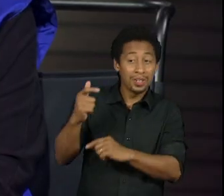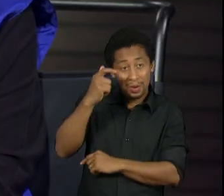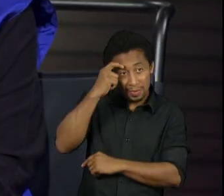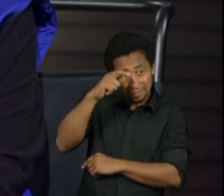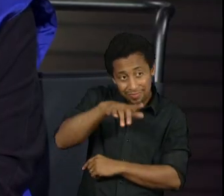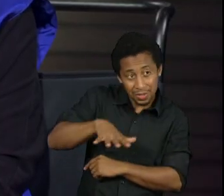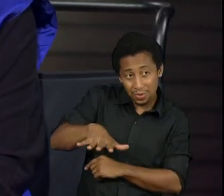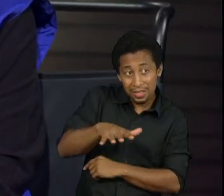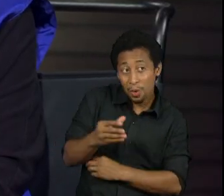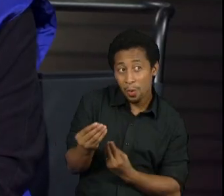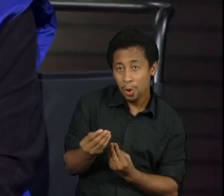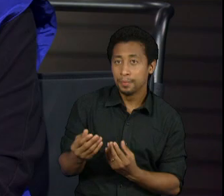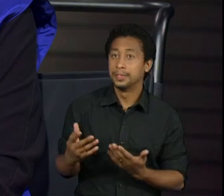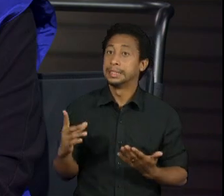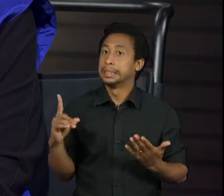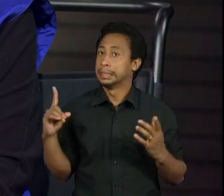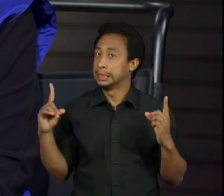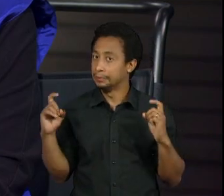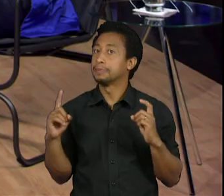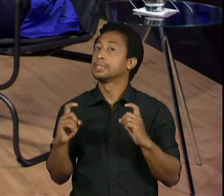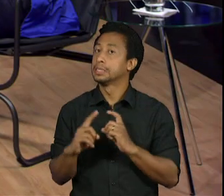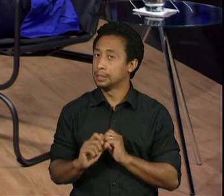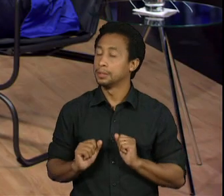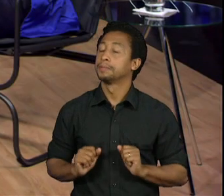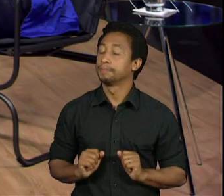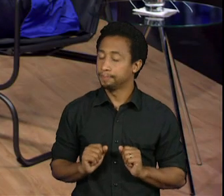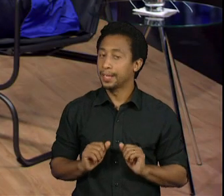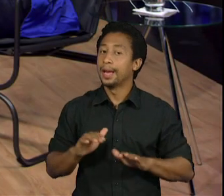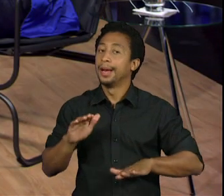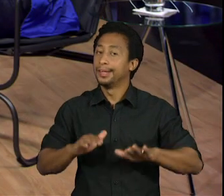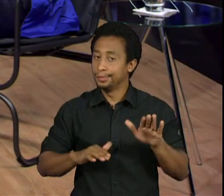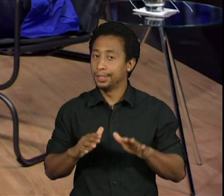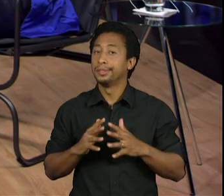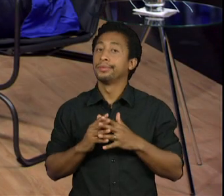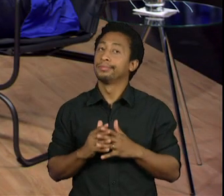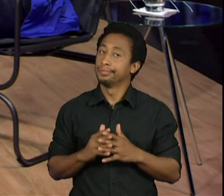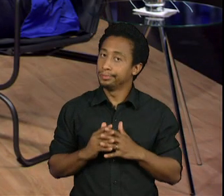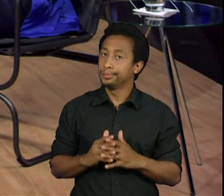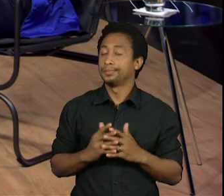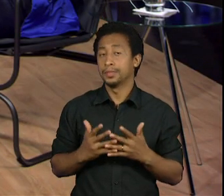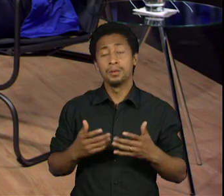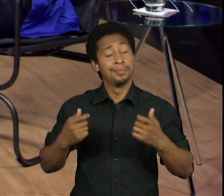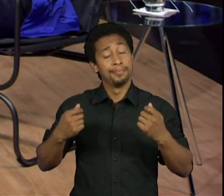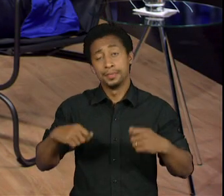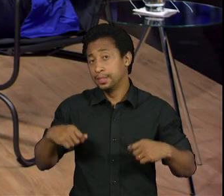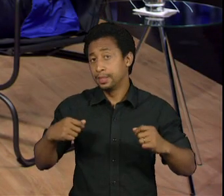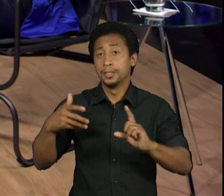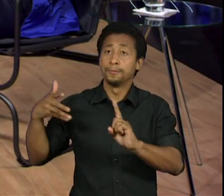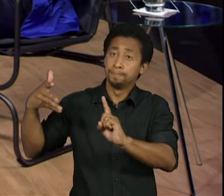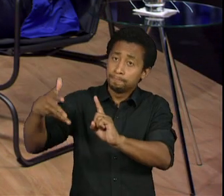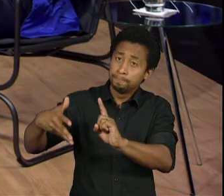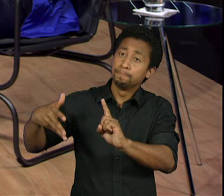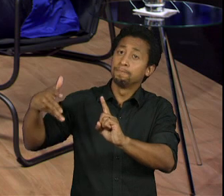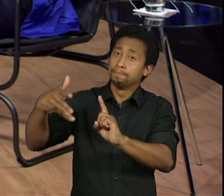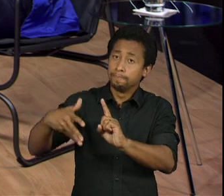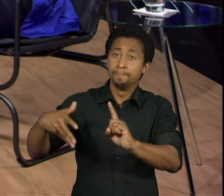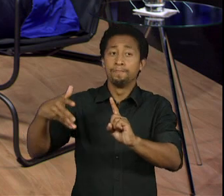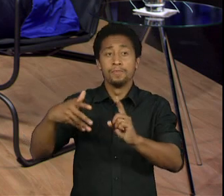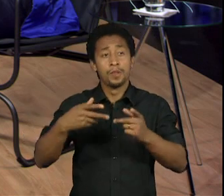Realmente tem situações muito delicadas. Eu acho que a gente tem que fazer o que a gente está fazendo